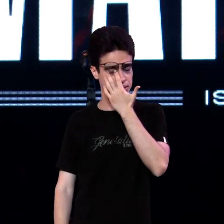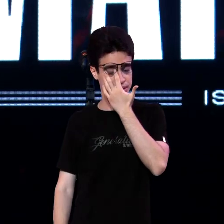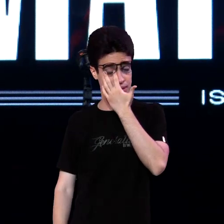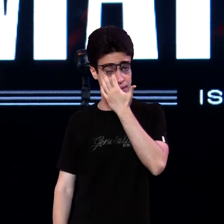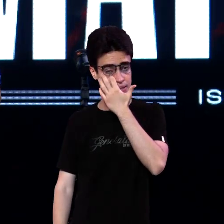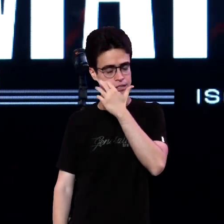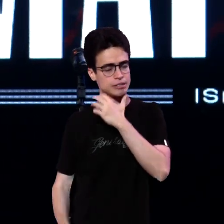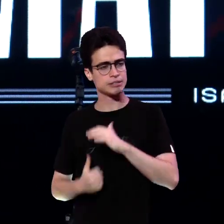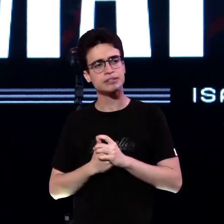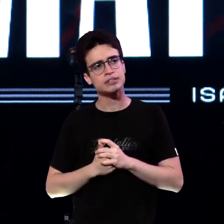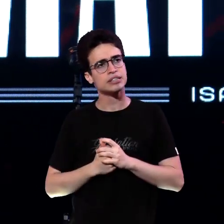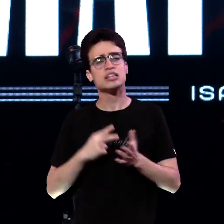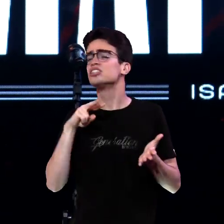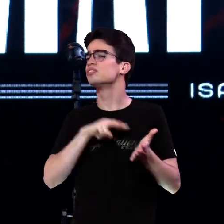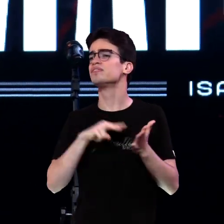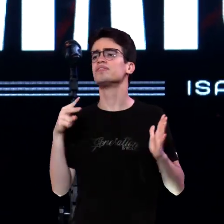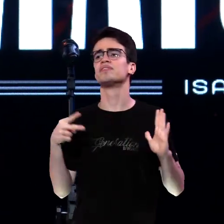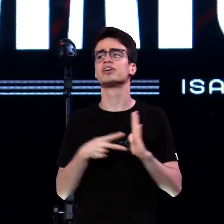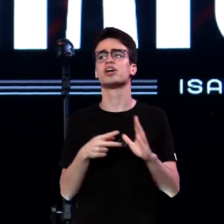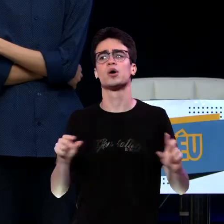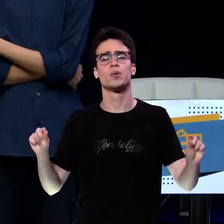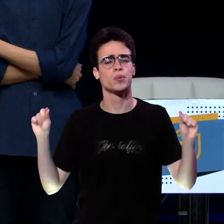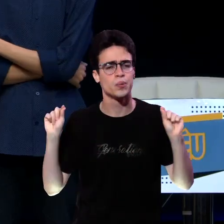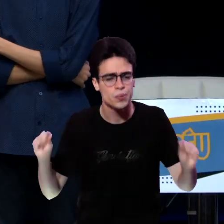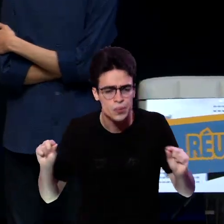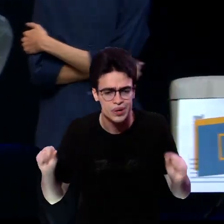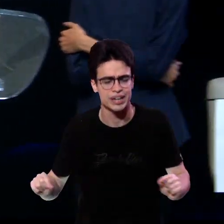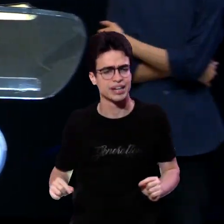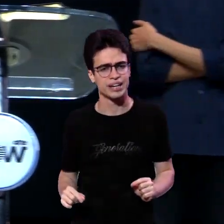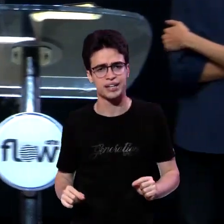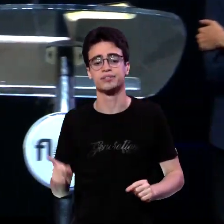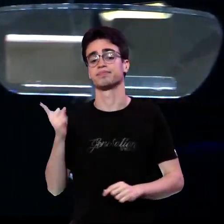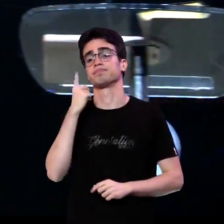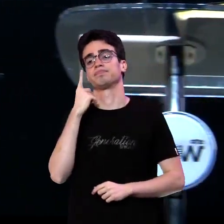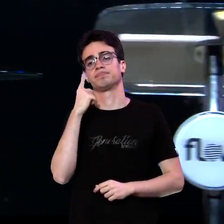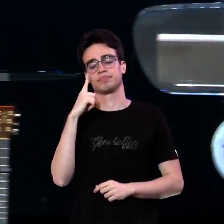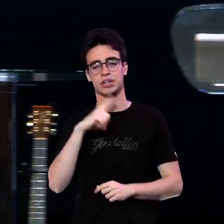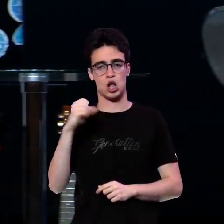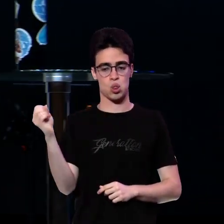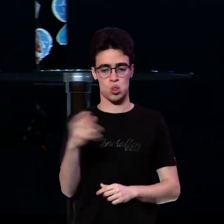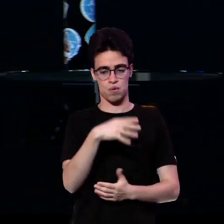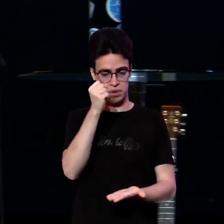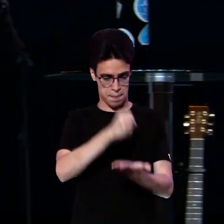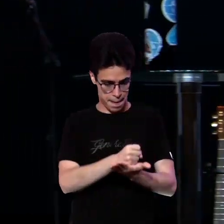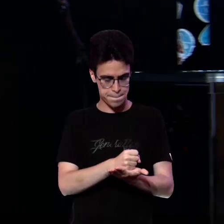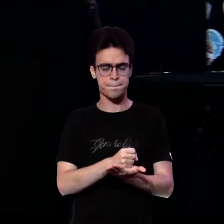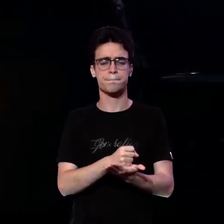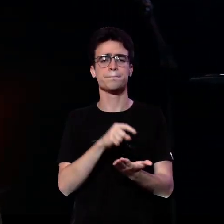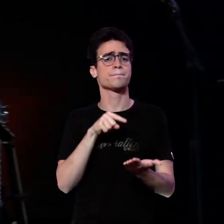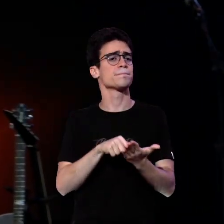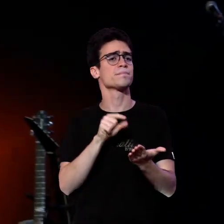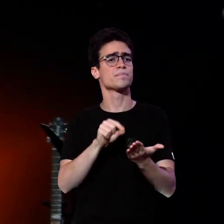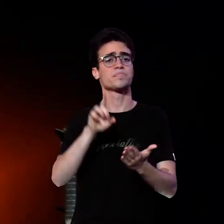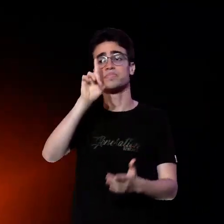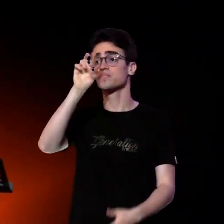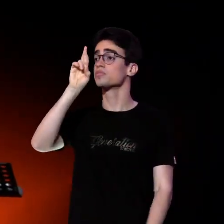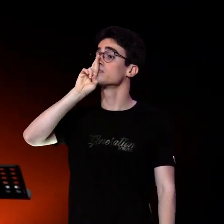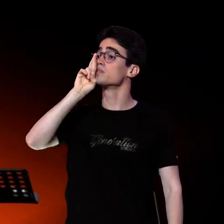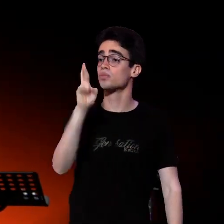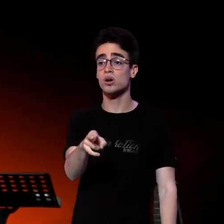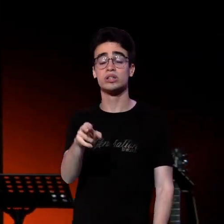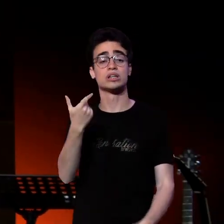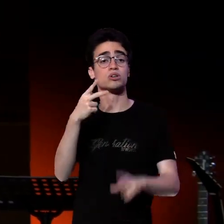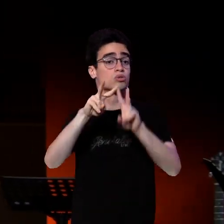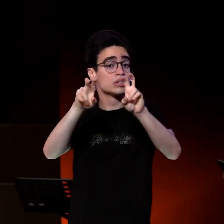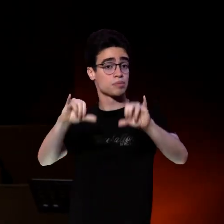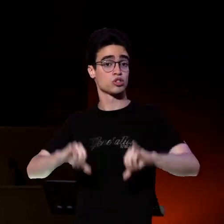O que isso significa? Quando você vai ler o Novo Testamento, tem a resposta de Deus para o sofrimento.